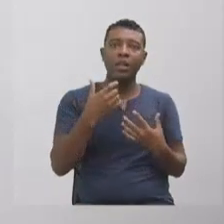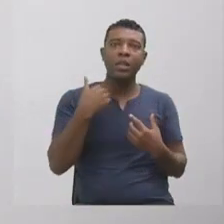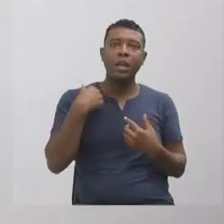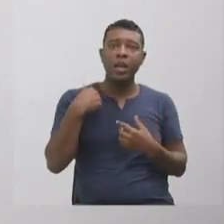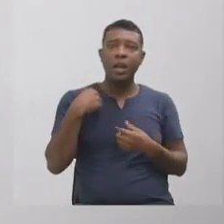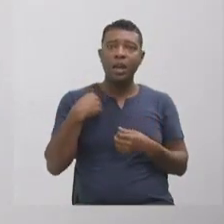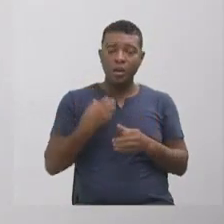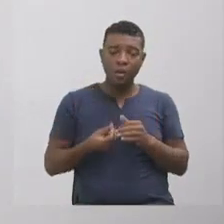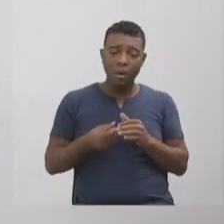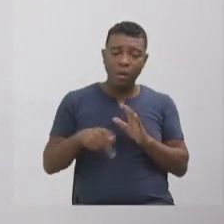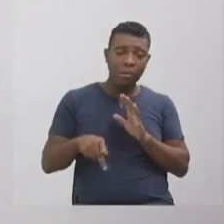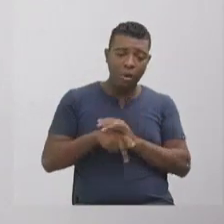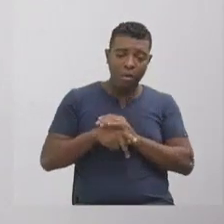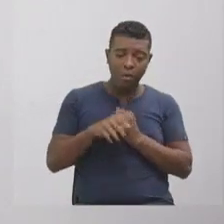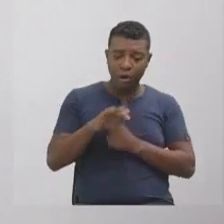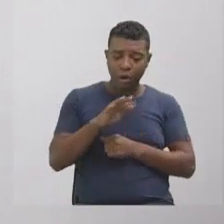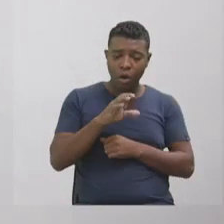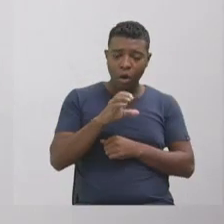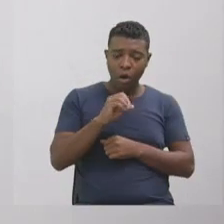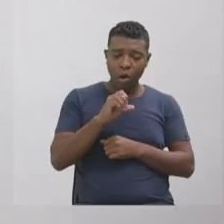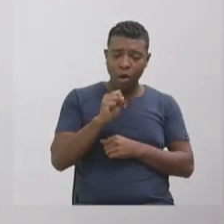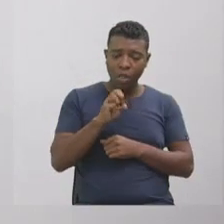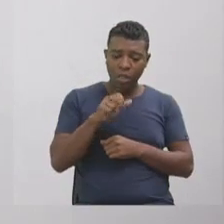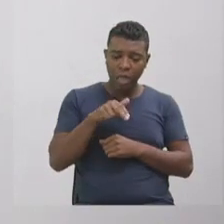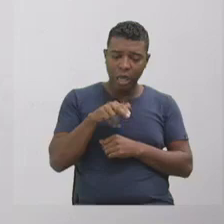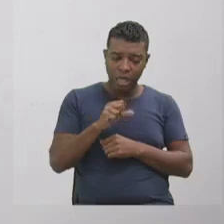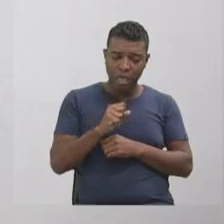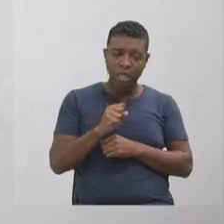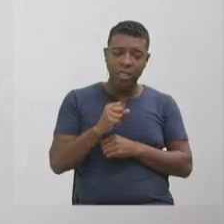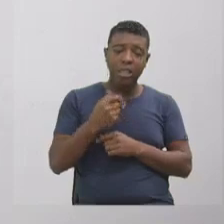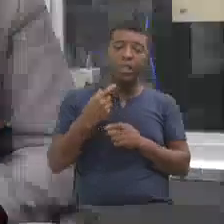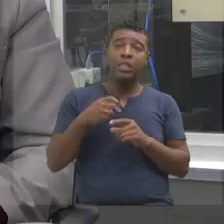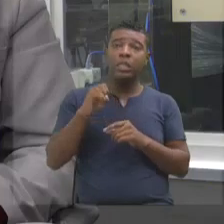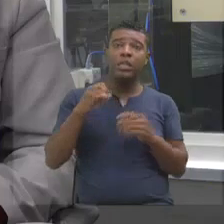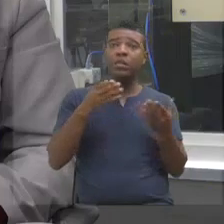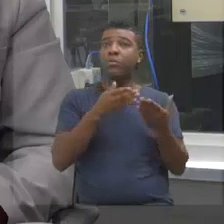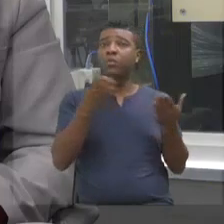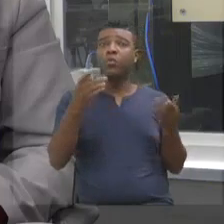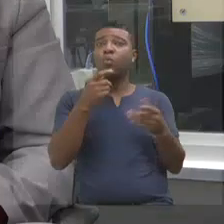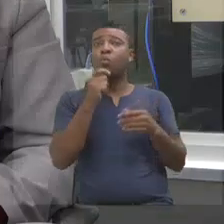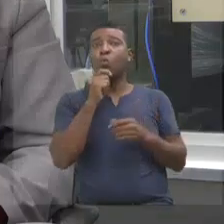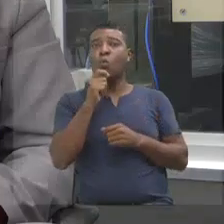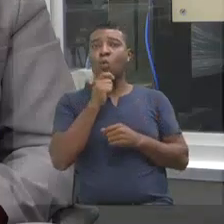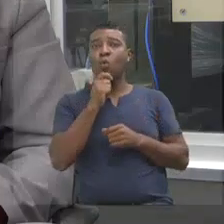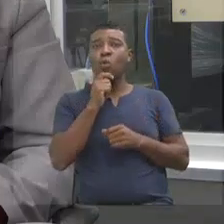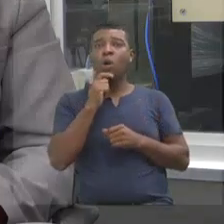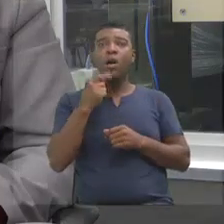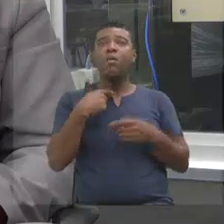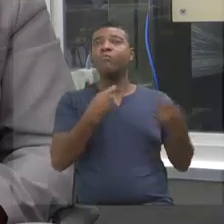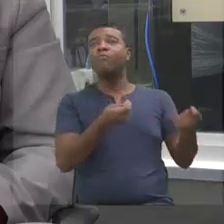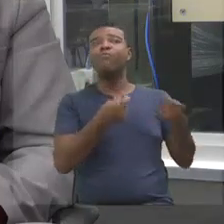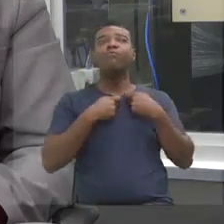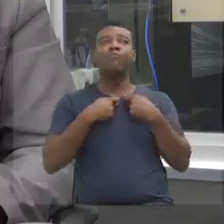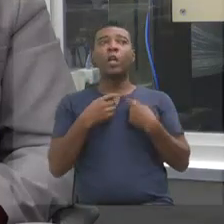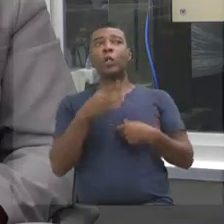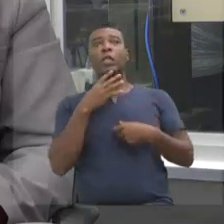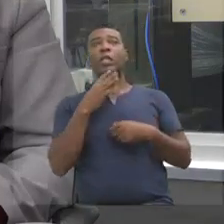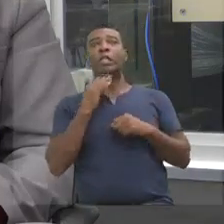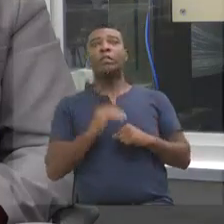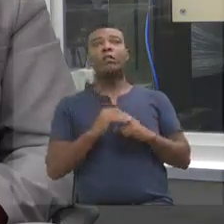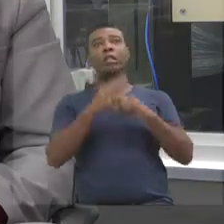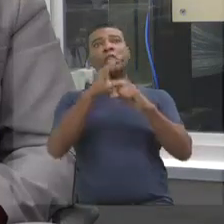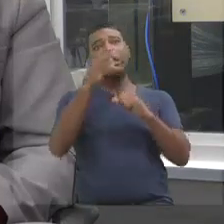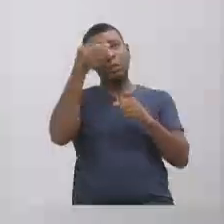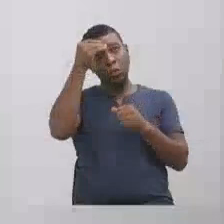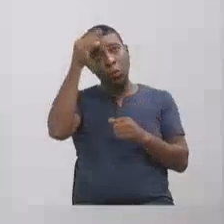Cosern sem vocês eu não teria nem a oportunidade de ter o conhecimento vocês nortearam todos os